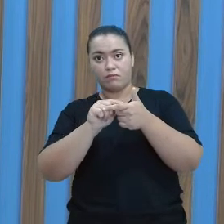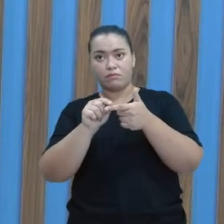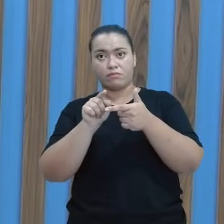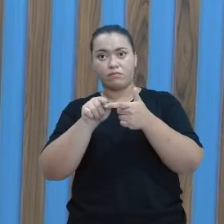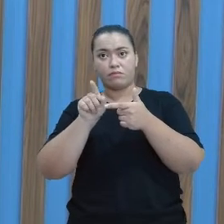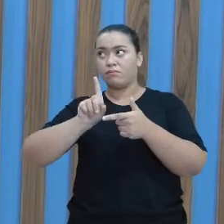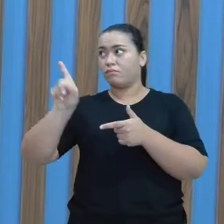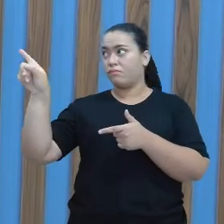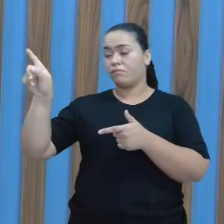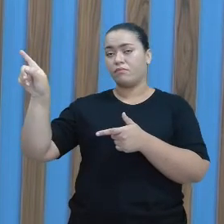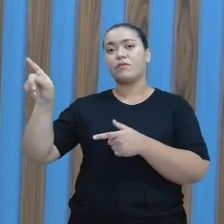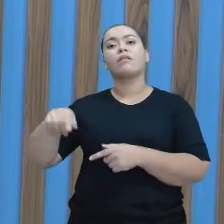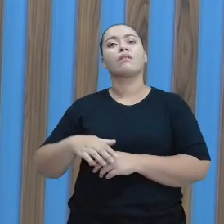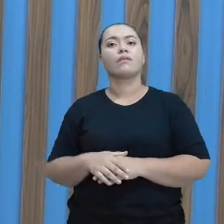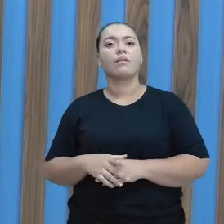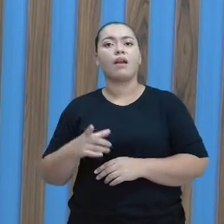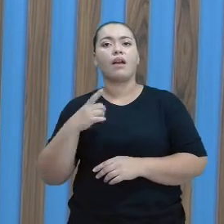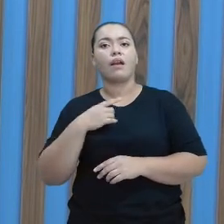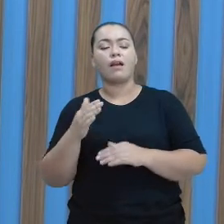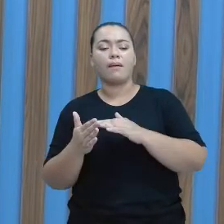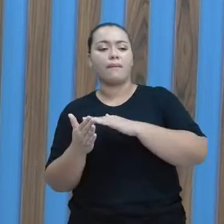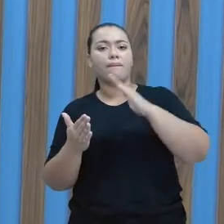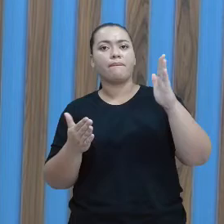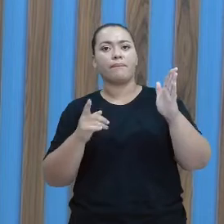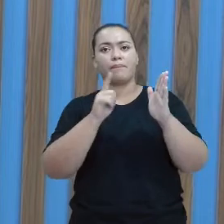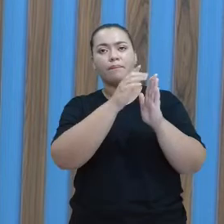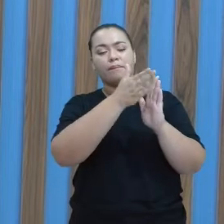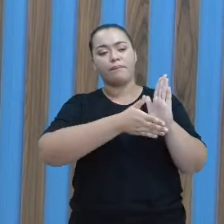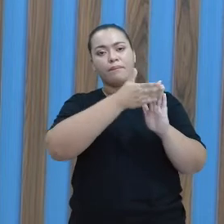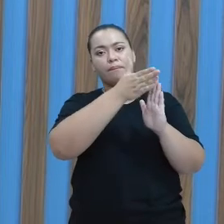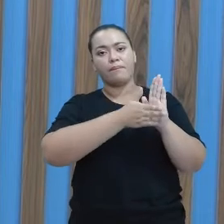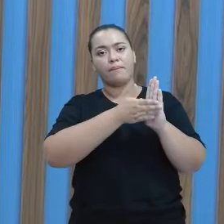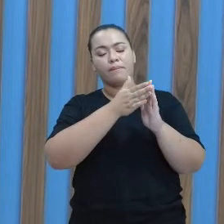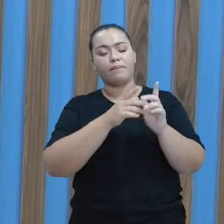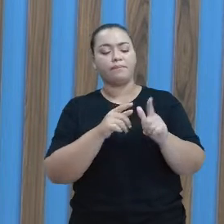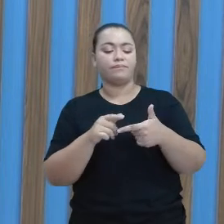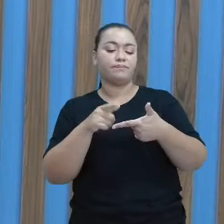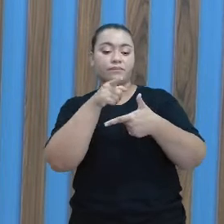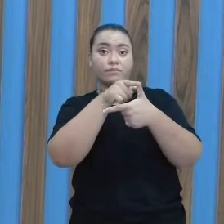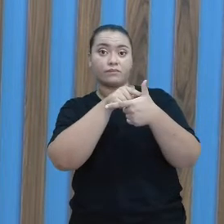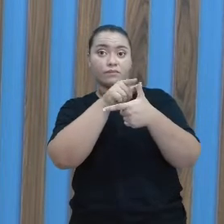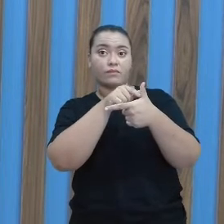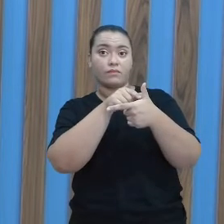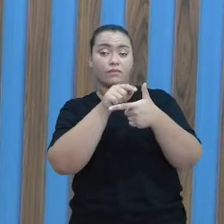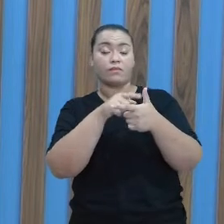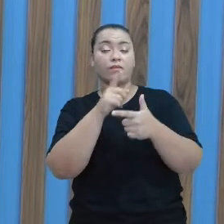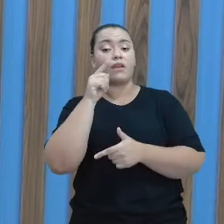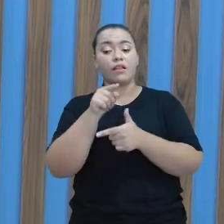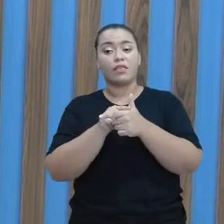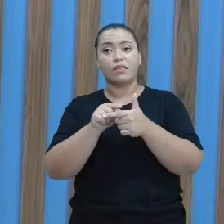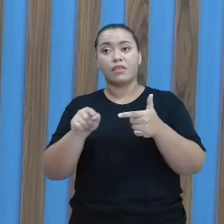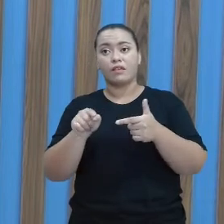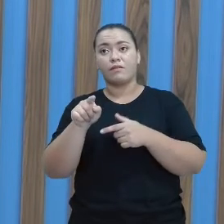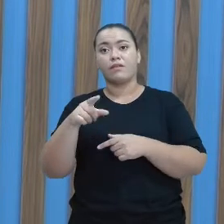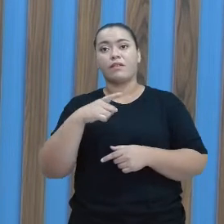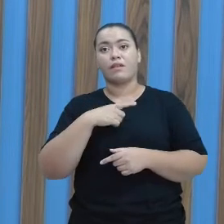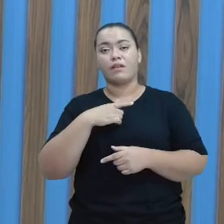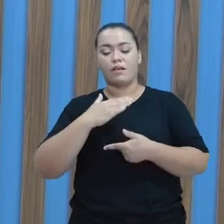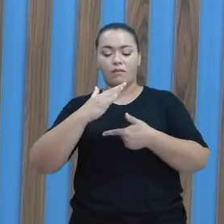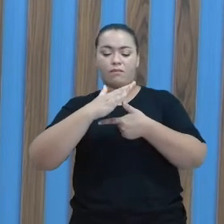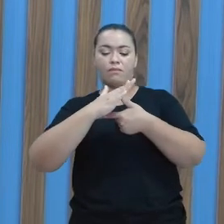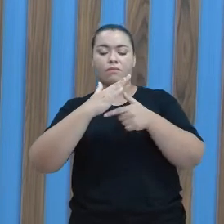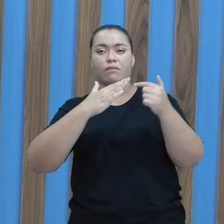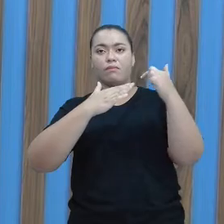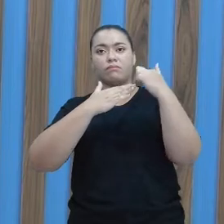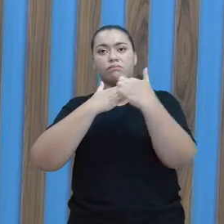ó, o cateto oposto está no lado contrário dele aqui, ó, é o Bzinho, dividido pela hipotenusa, ó, valor, lado oposto